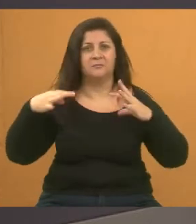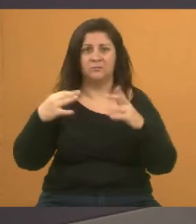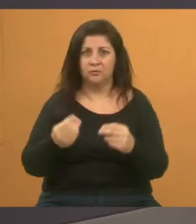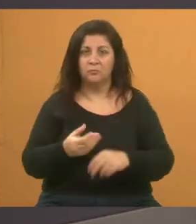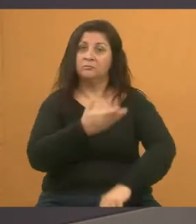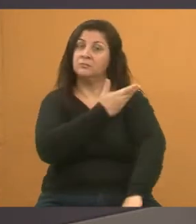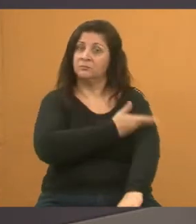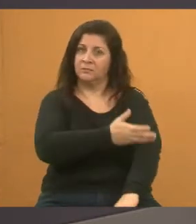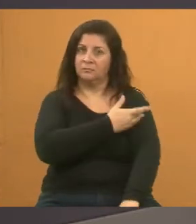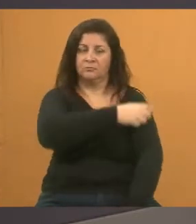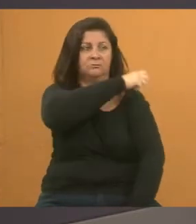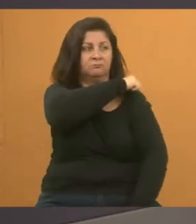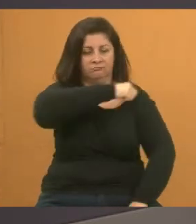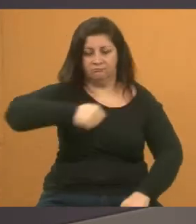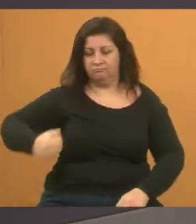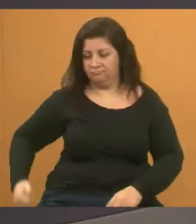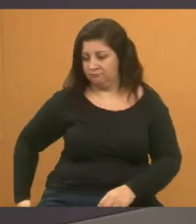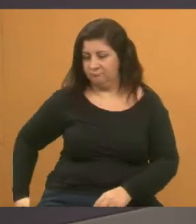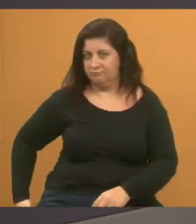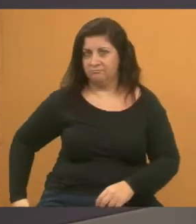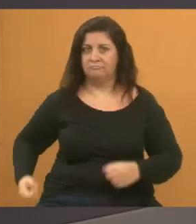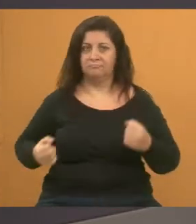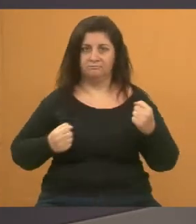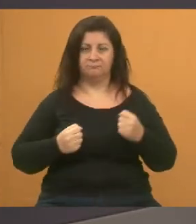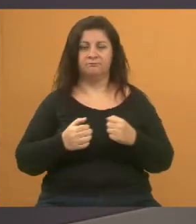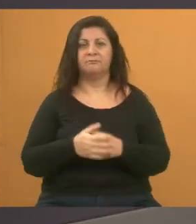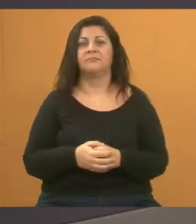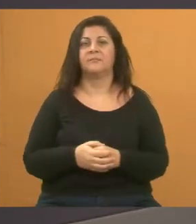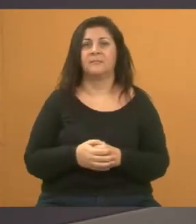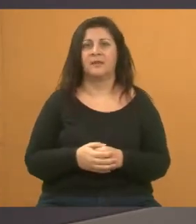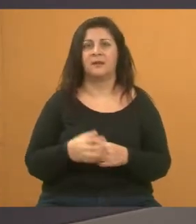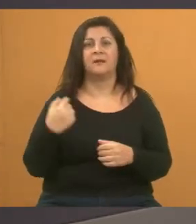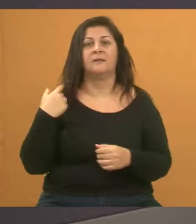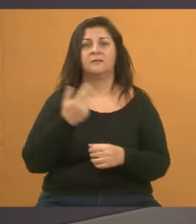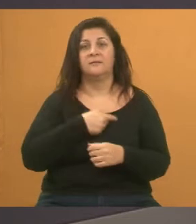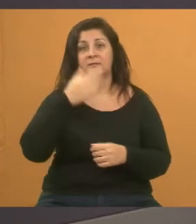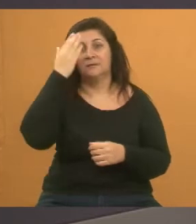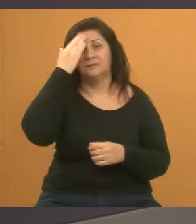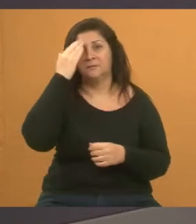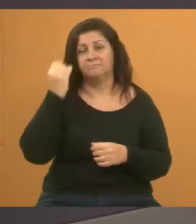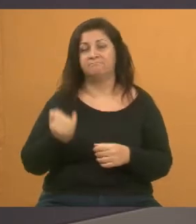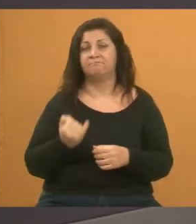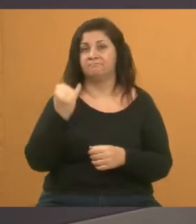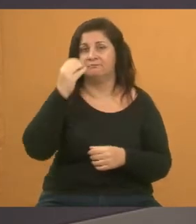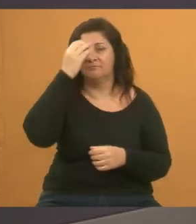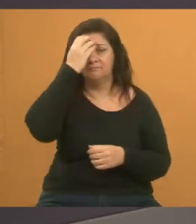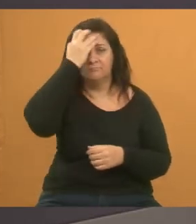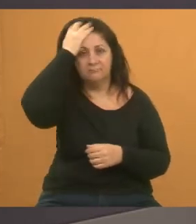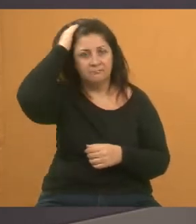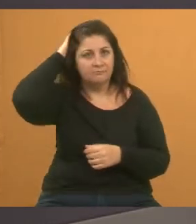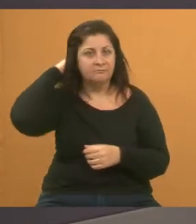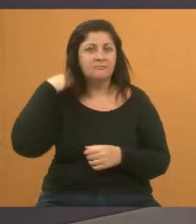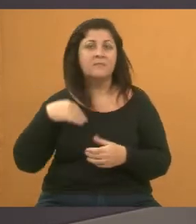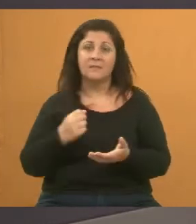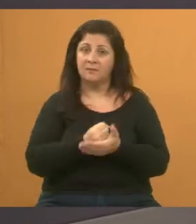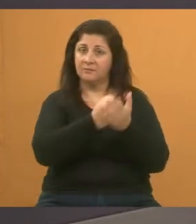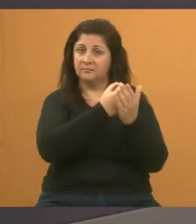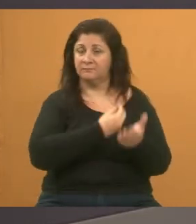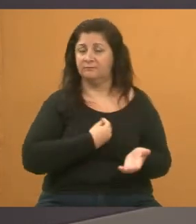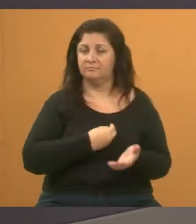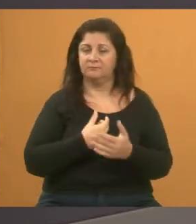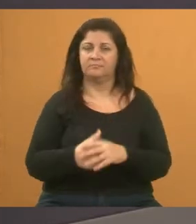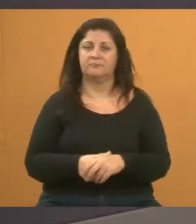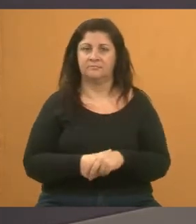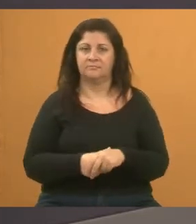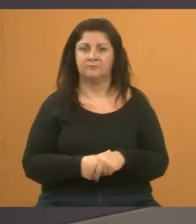esse hábito de usar o cinto de segurança, e a gente sabe como o cinto de segurança é imprescindível aí para salvar vidas.